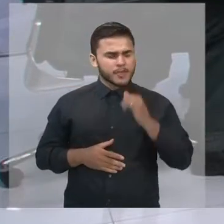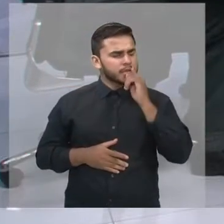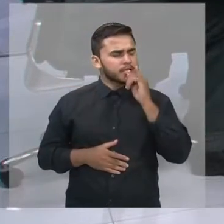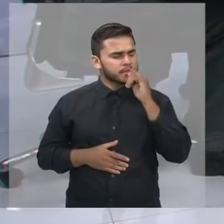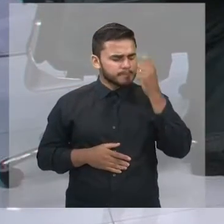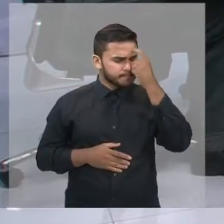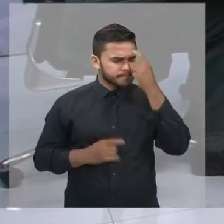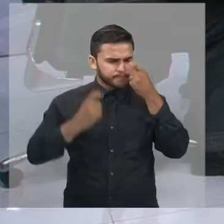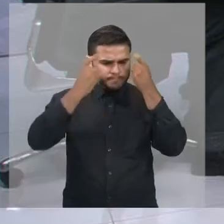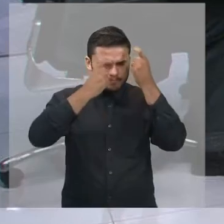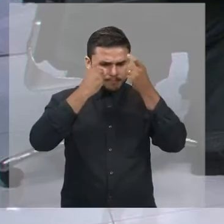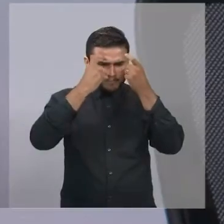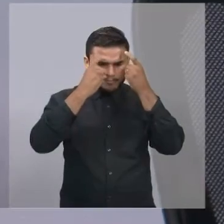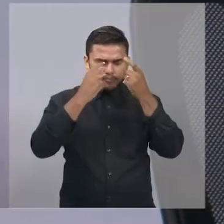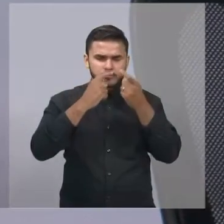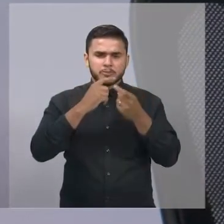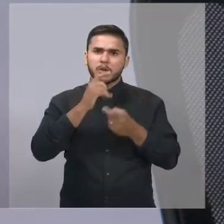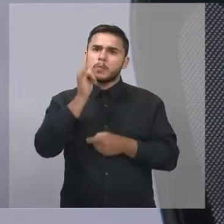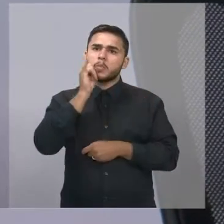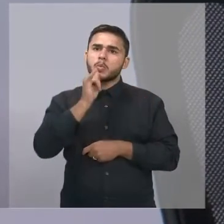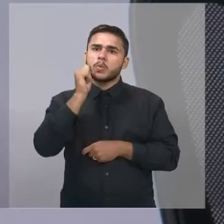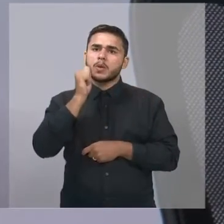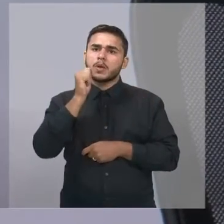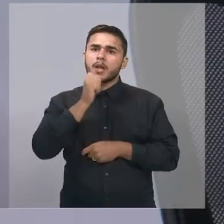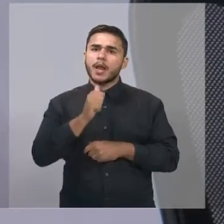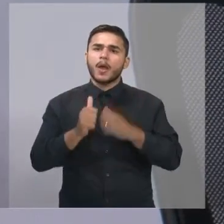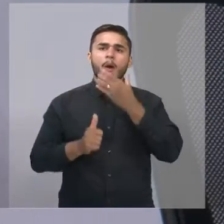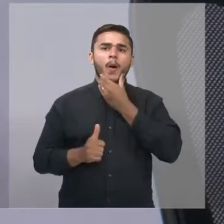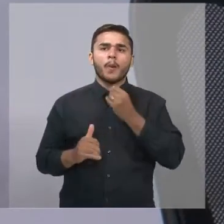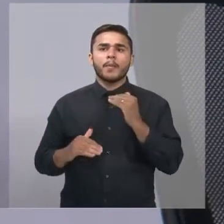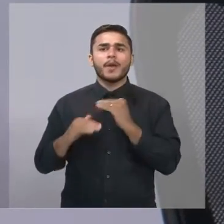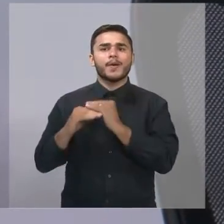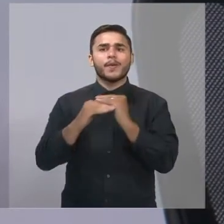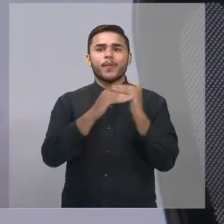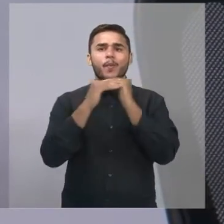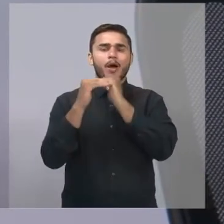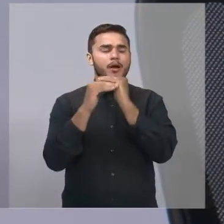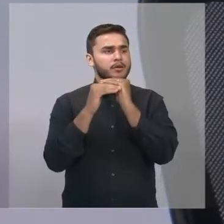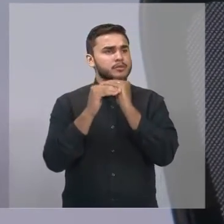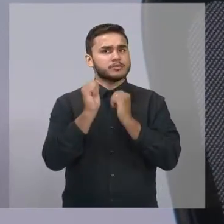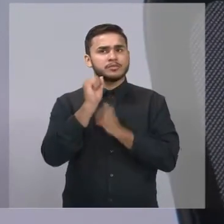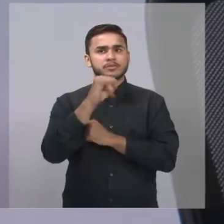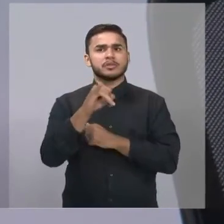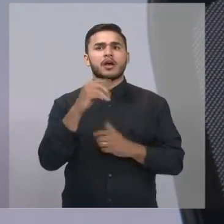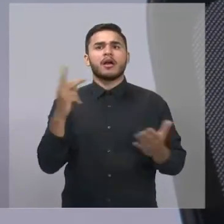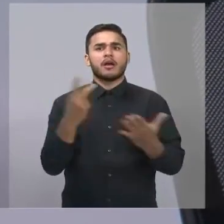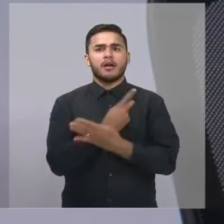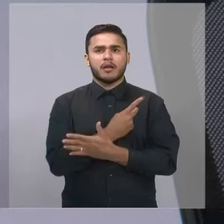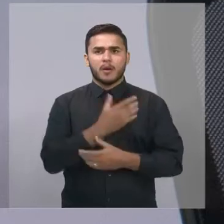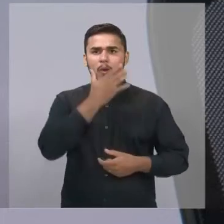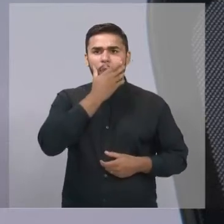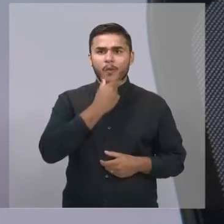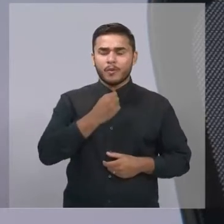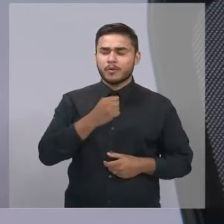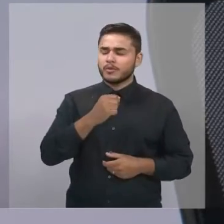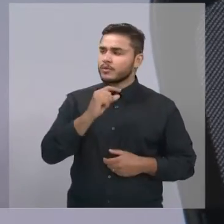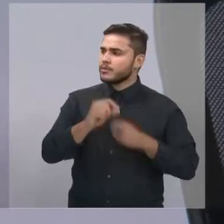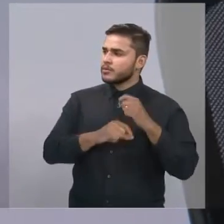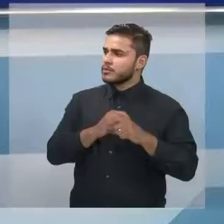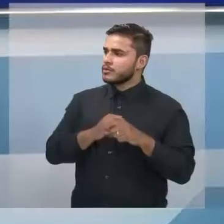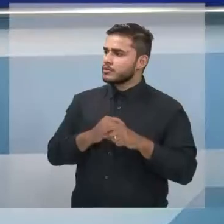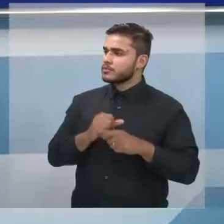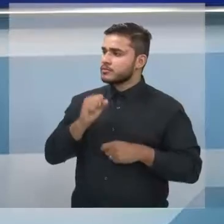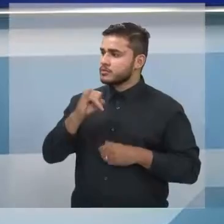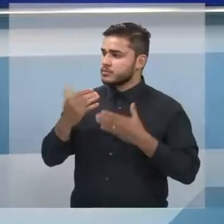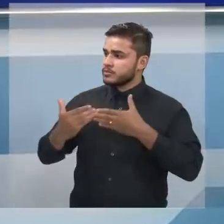evoluir com a ideia do feminismo se essa discussão ela vai acarretar numa negação do machismo. Pois é. Se a gente tem